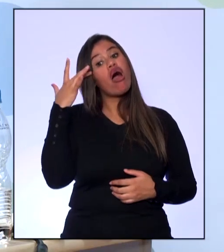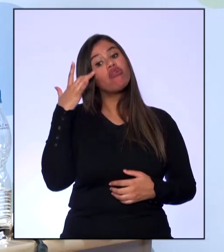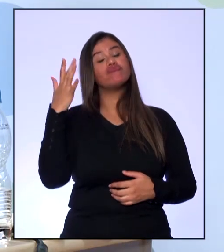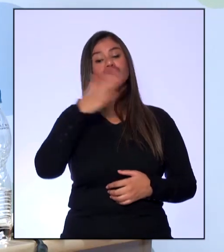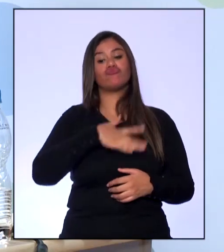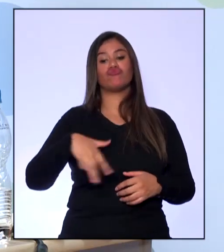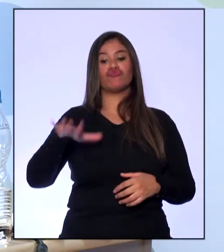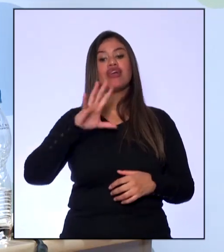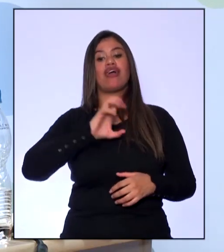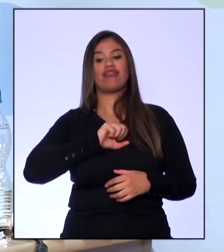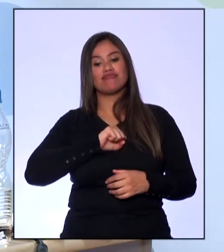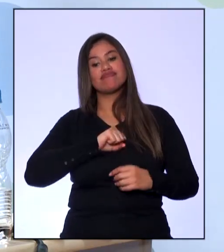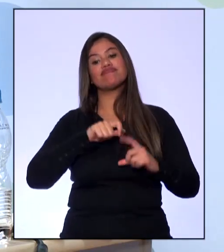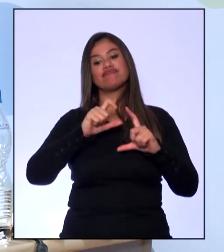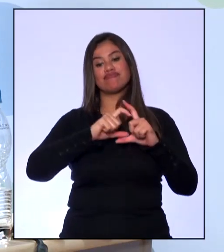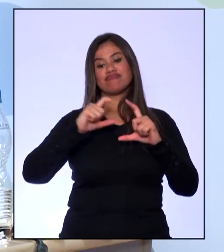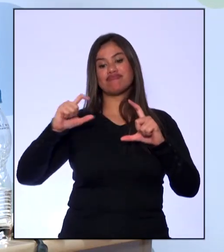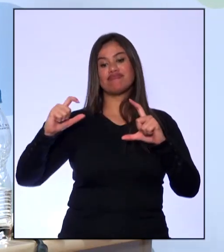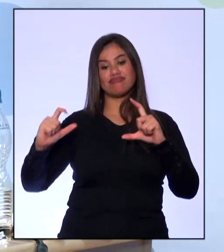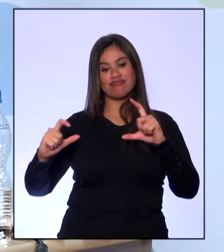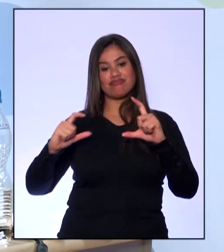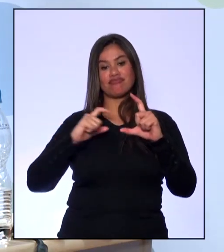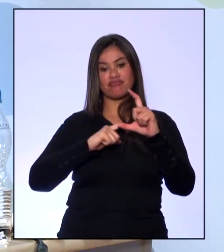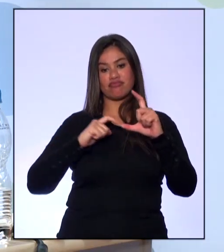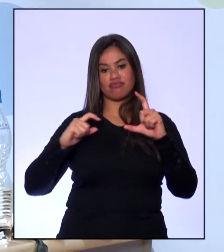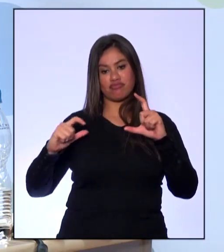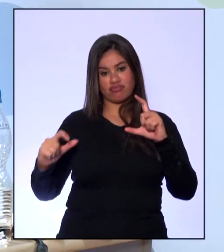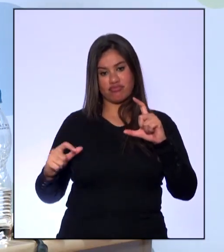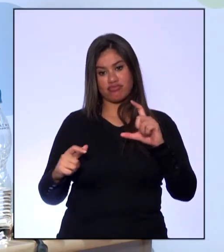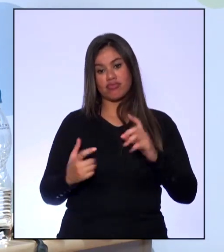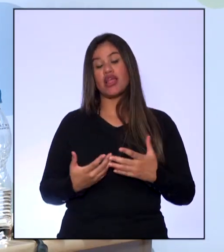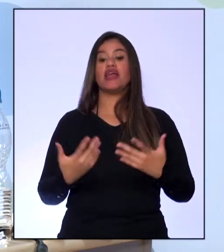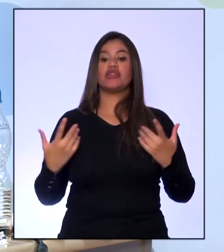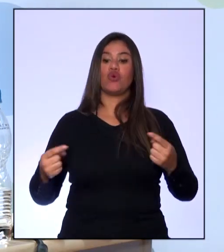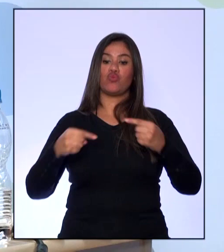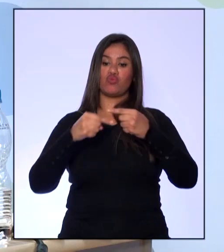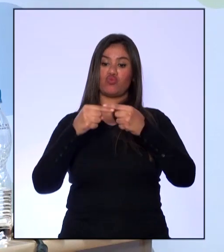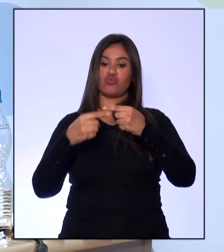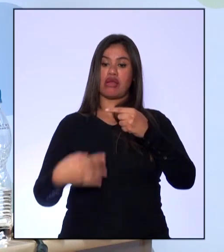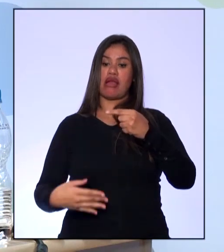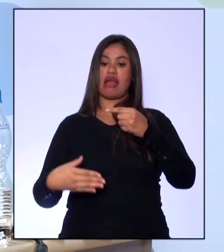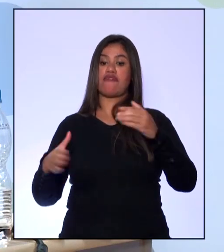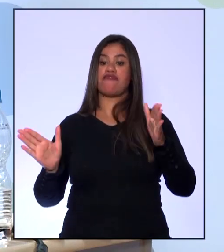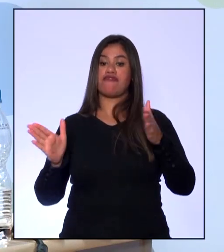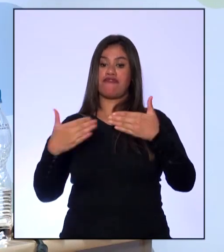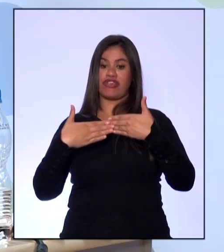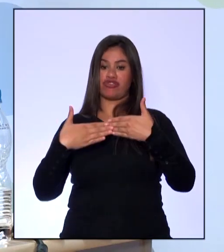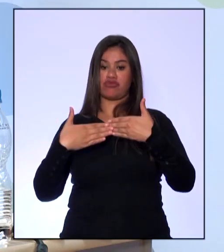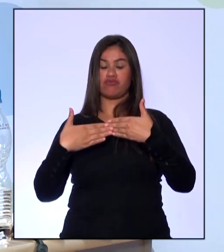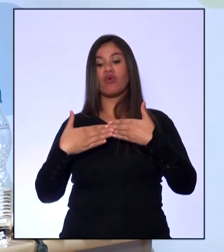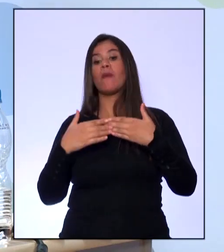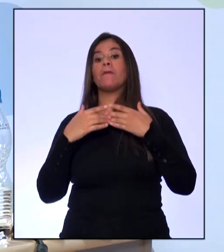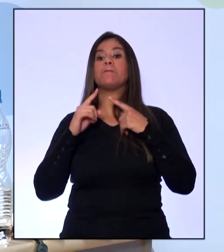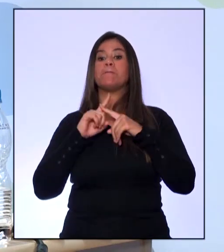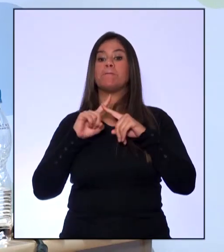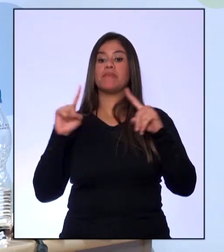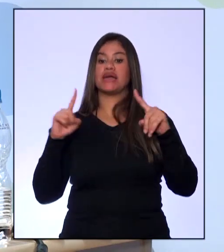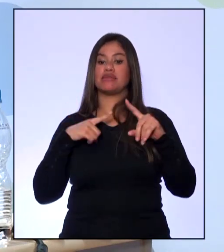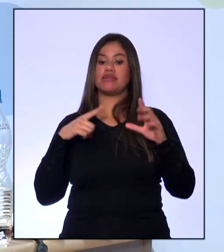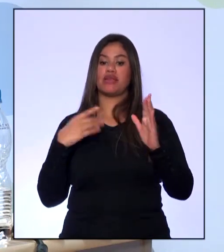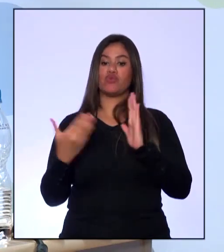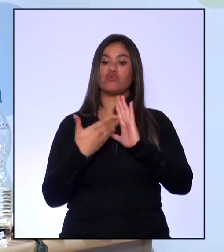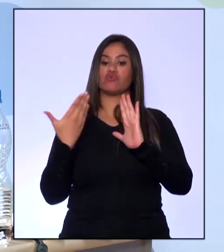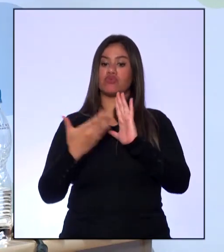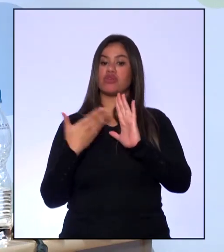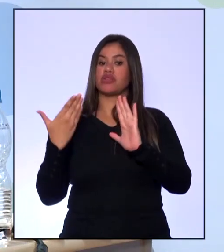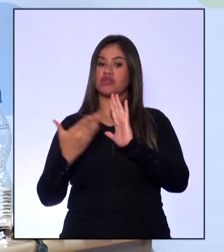para vocês, o chat está fechado, então vocês agora vão ficar com o caderno aí aberto, vocês peguem o seu